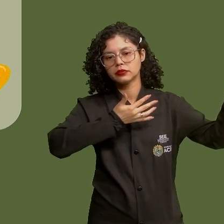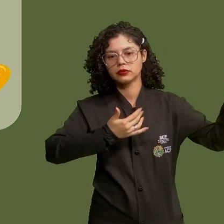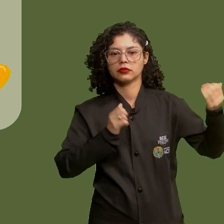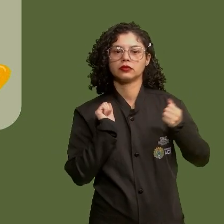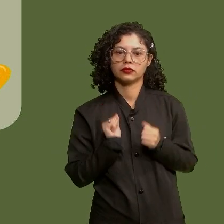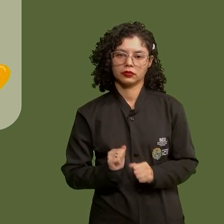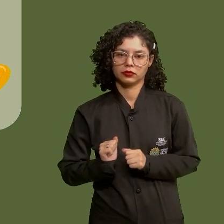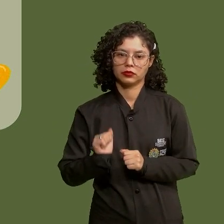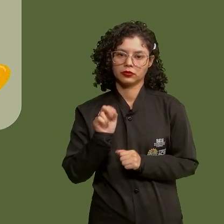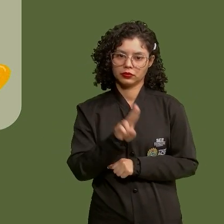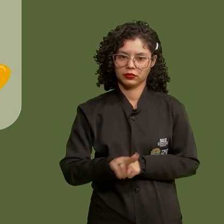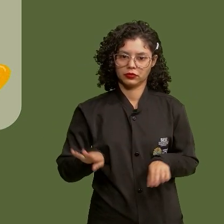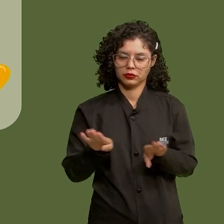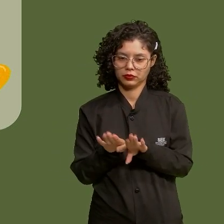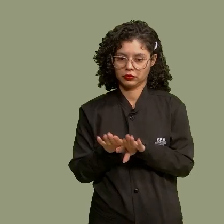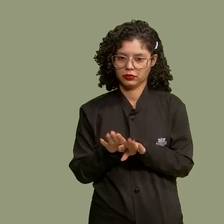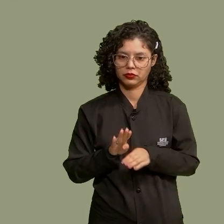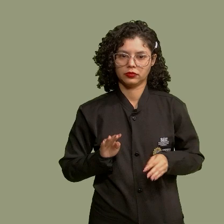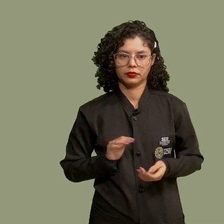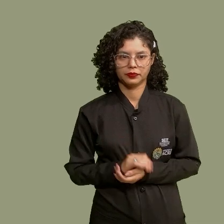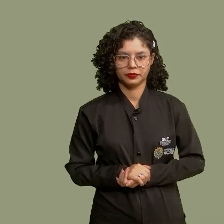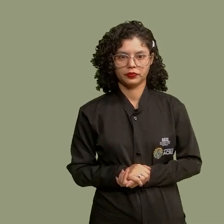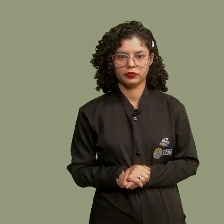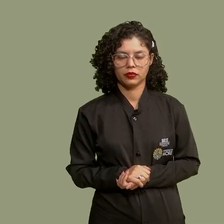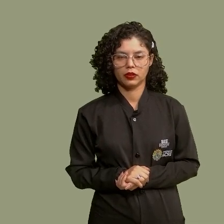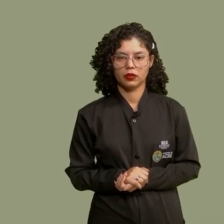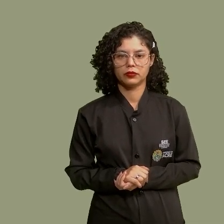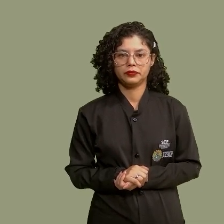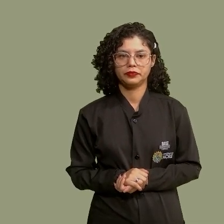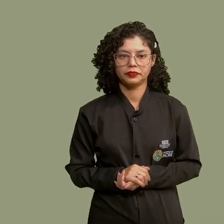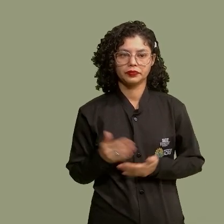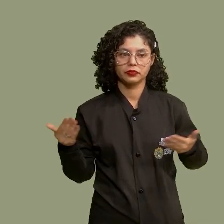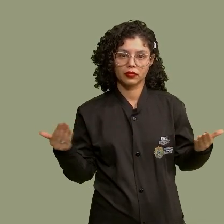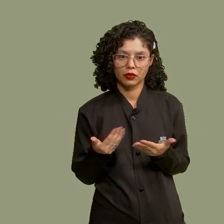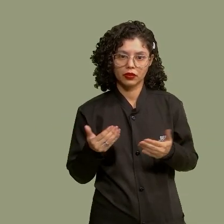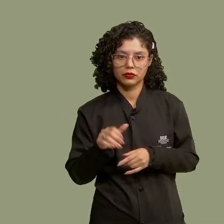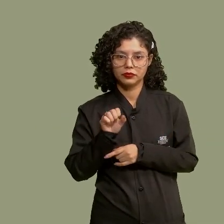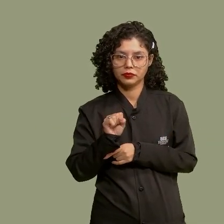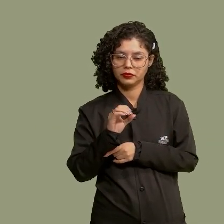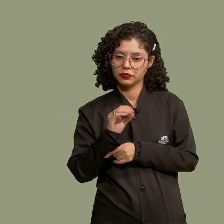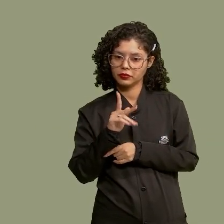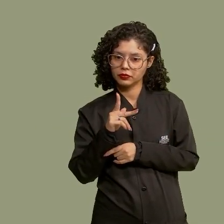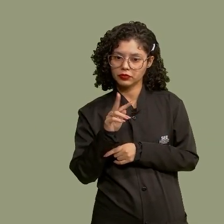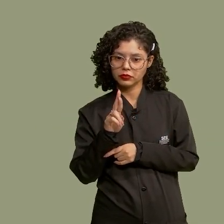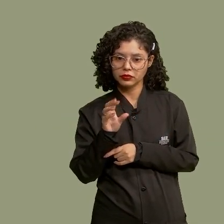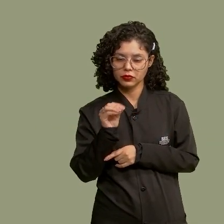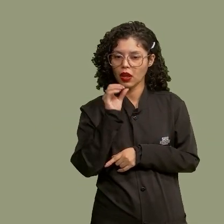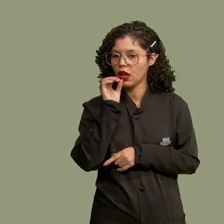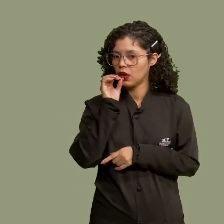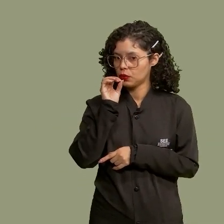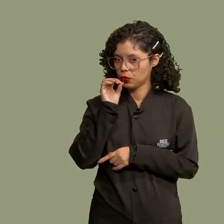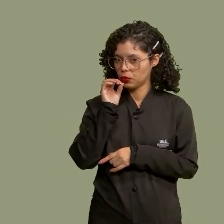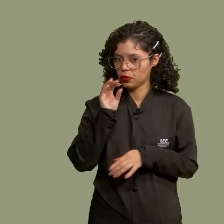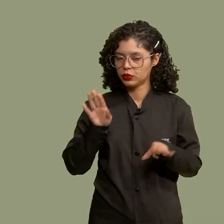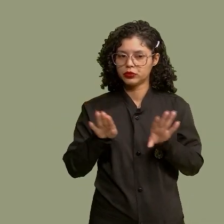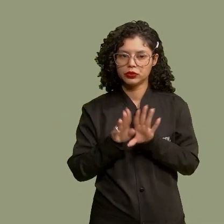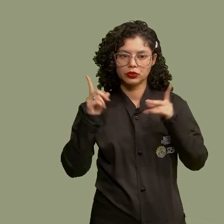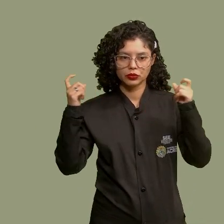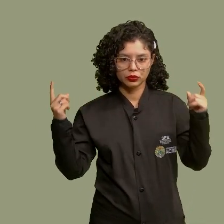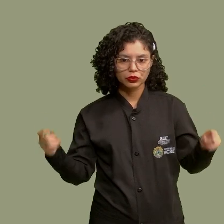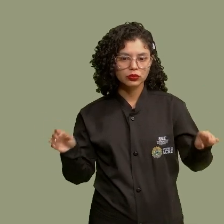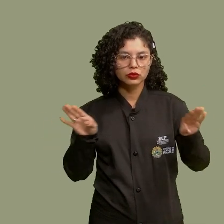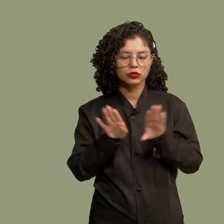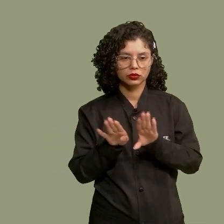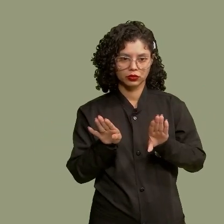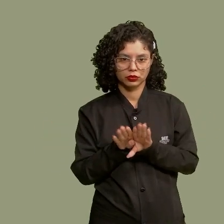você pode dedilhar com os dedos também. Agora vamos para os instrumentos de sopro. Eles produzem som